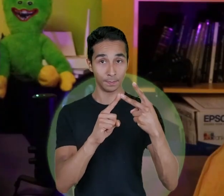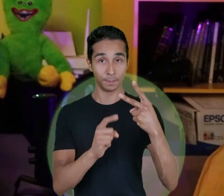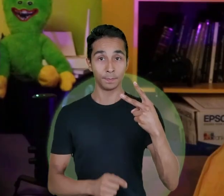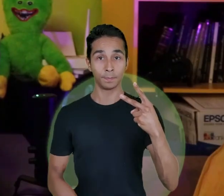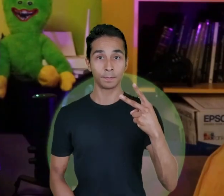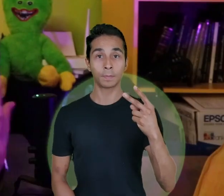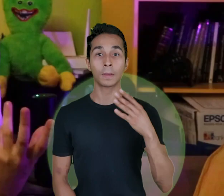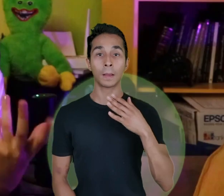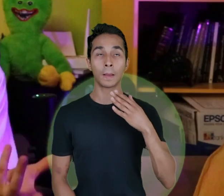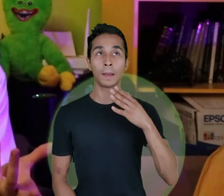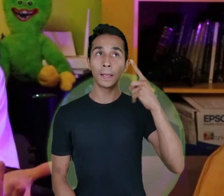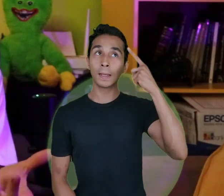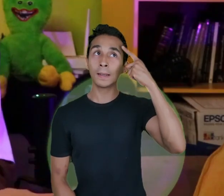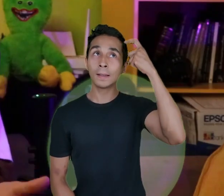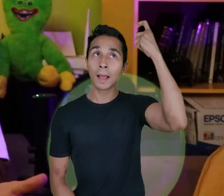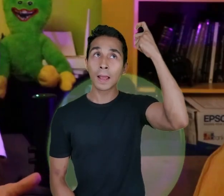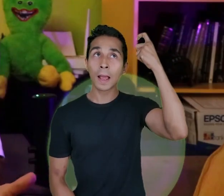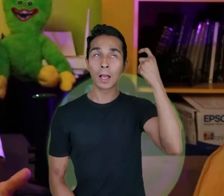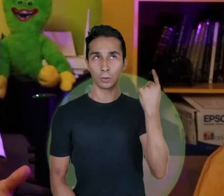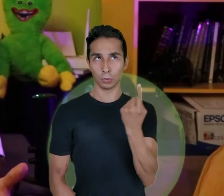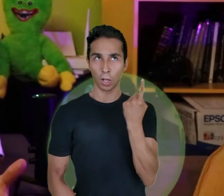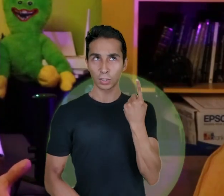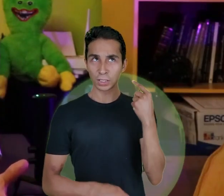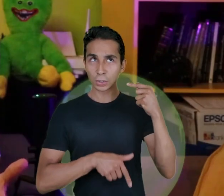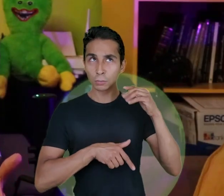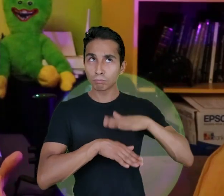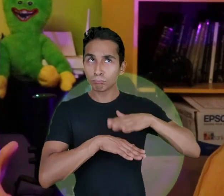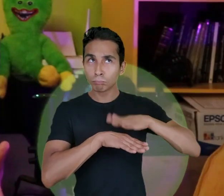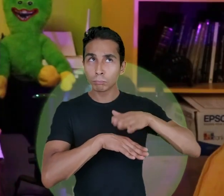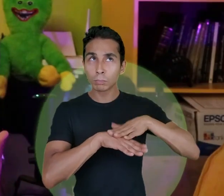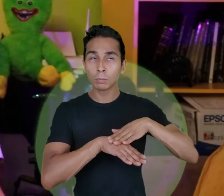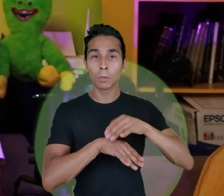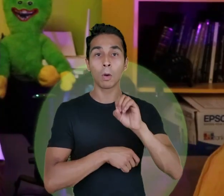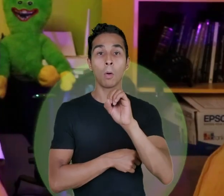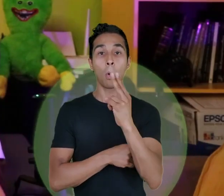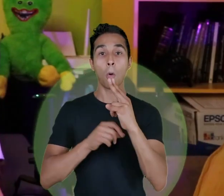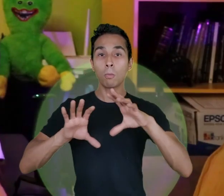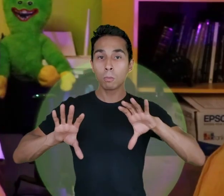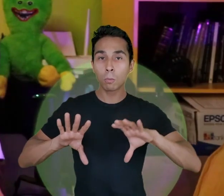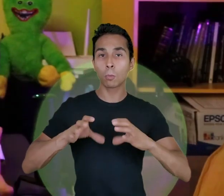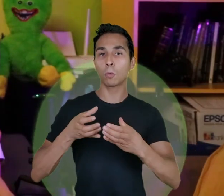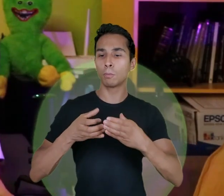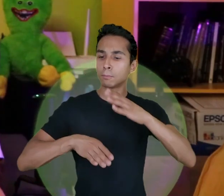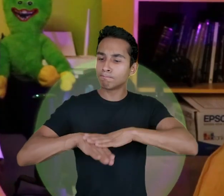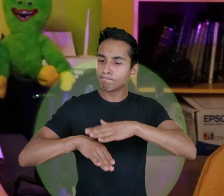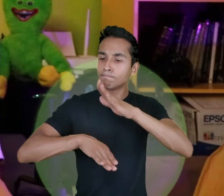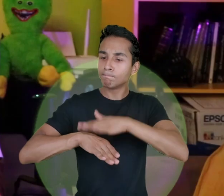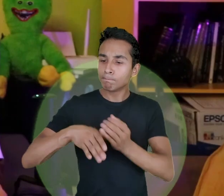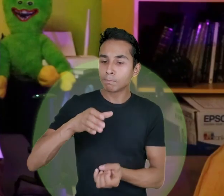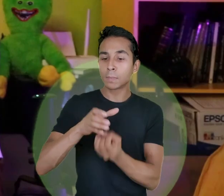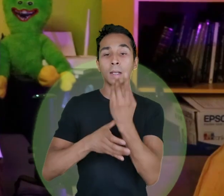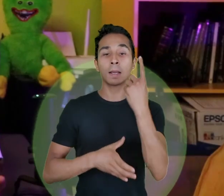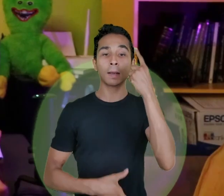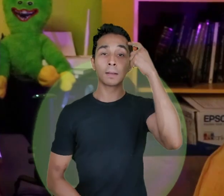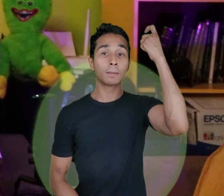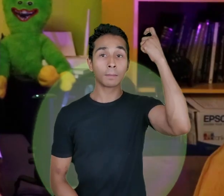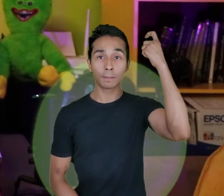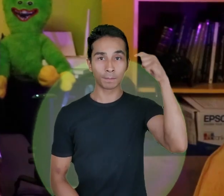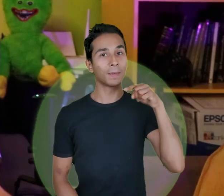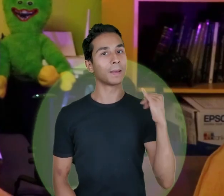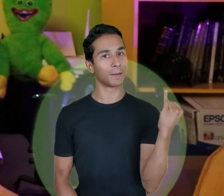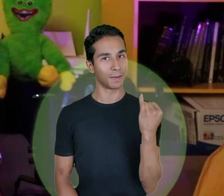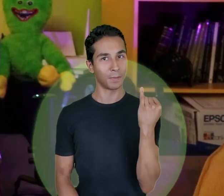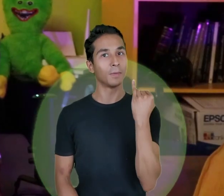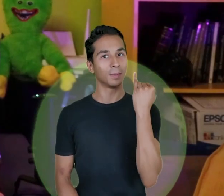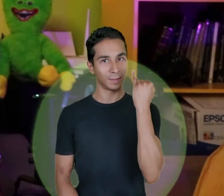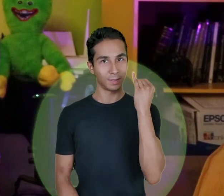pensar, esse produto ele vai ser realizado individualmente ou ele vai ser realizado por um grupo. Porque aí entra uma chave muito importante da